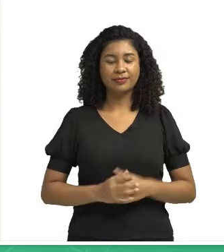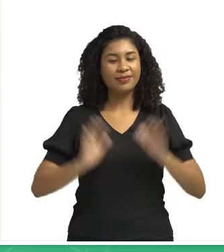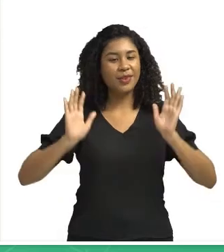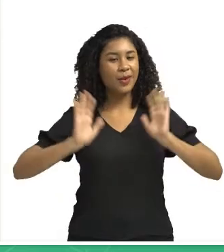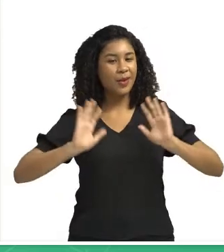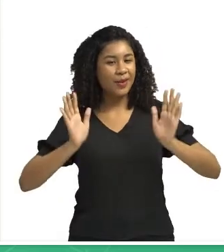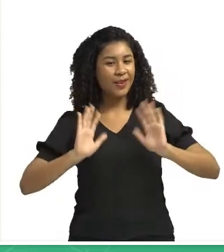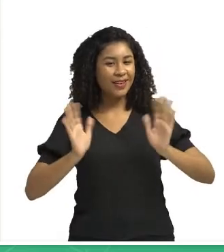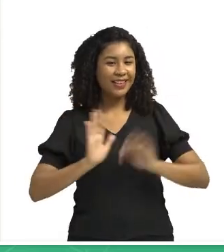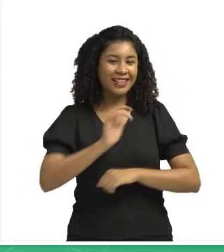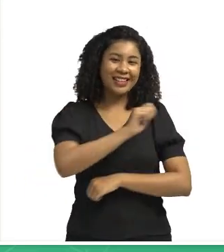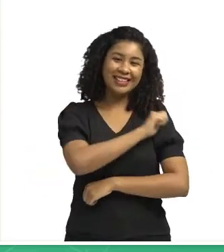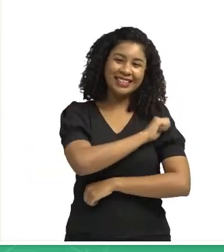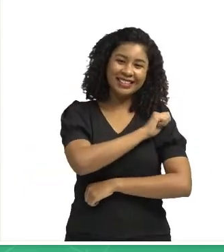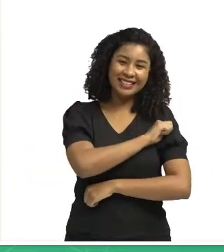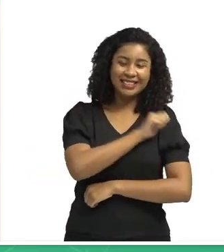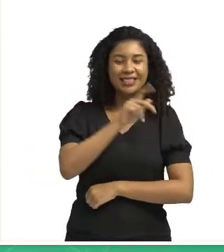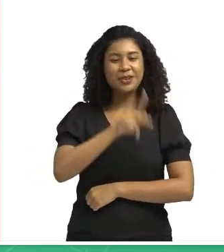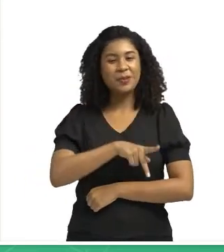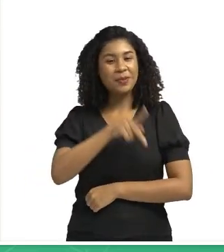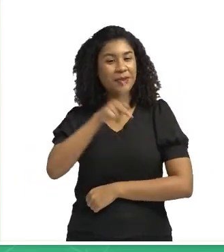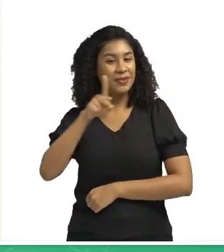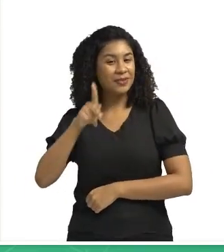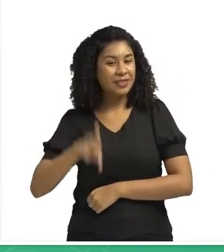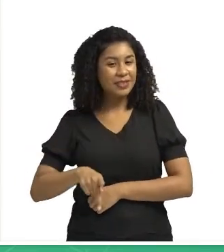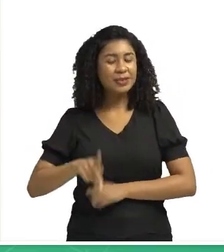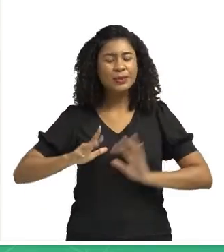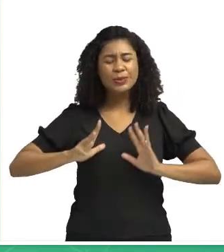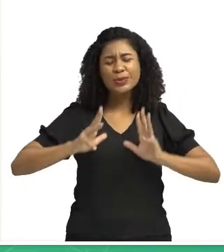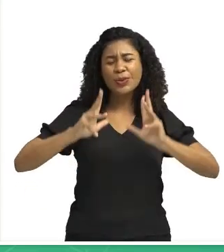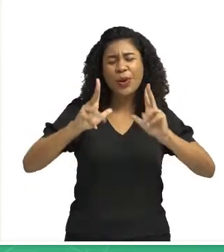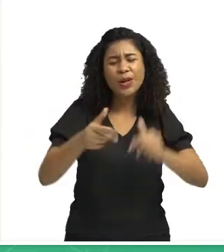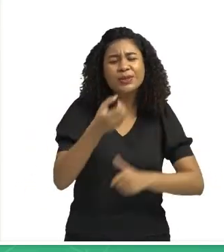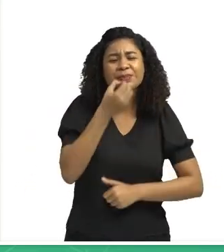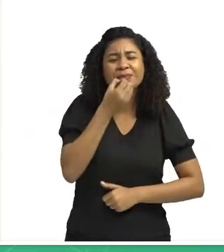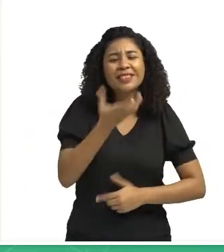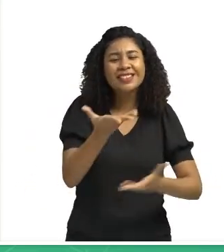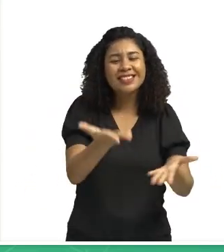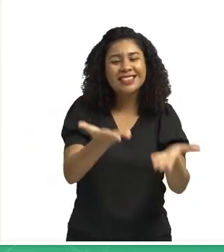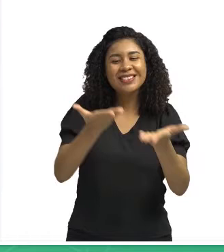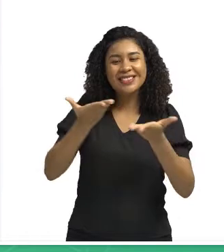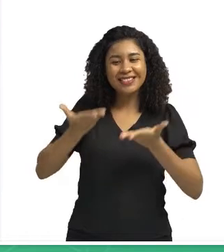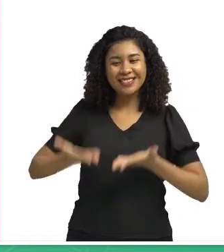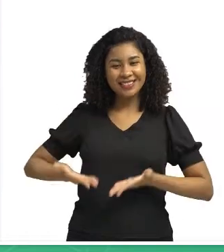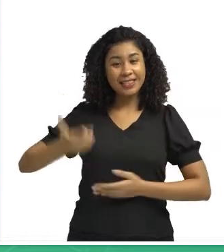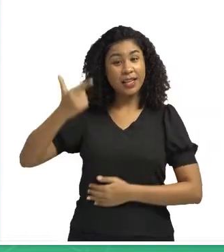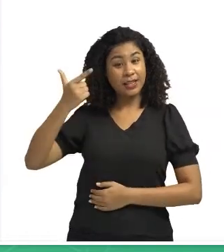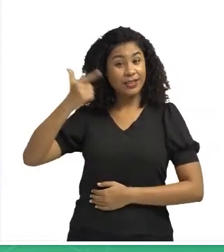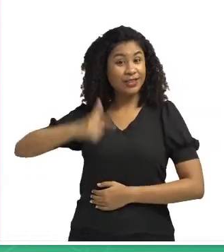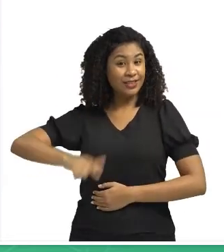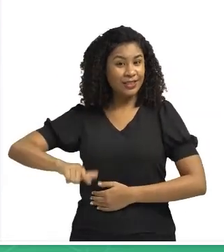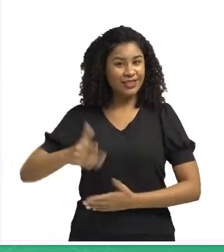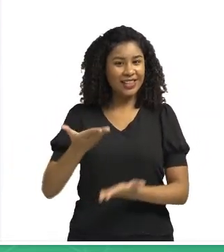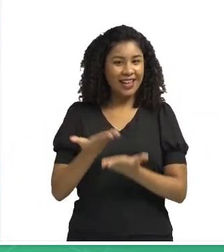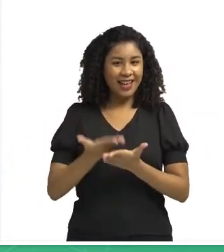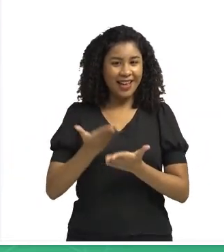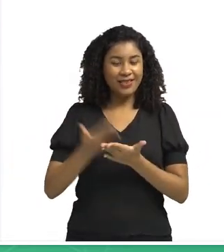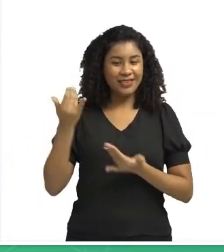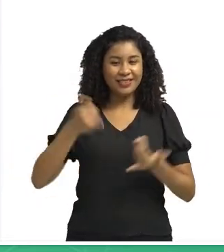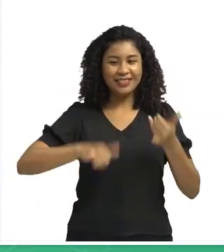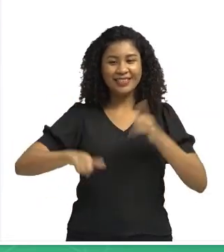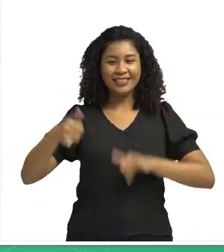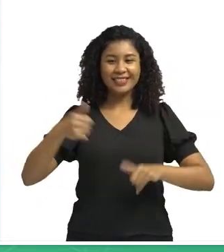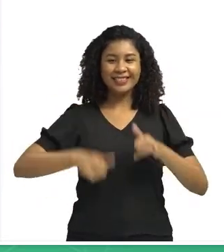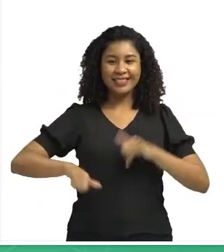Olá, alunos, olá, professores, sejam todos bem-vindos novamente à aula de Química. E